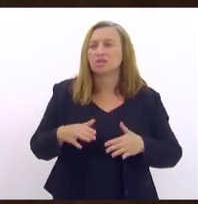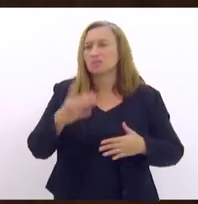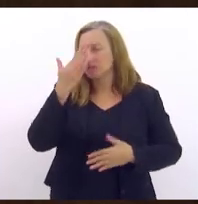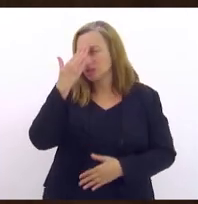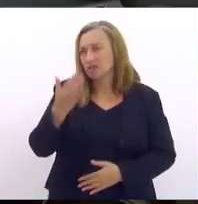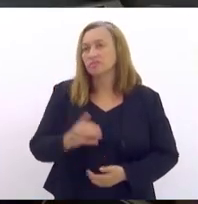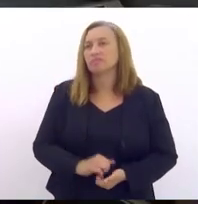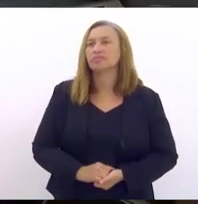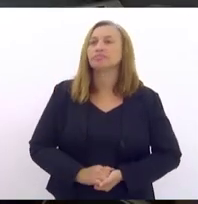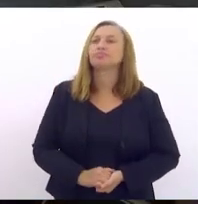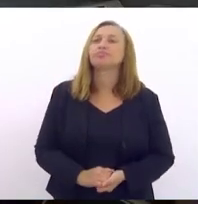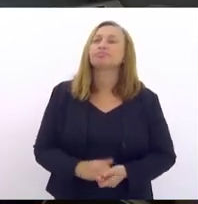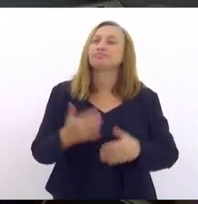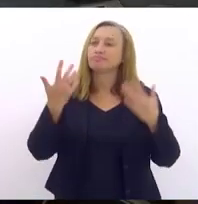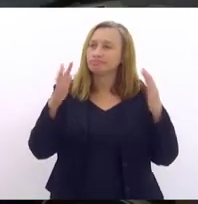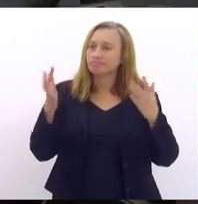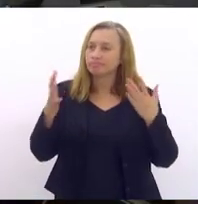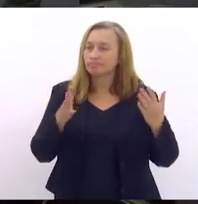obrigado.